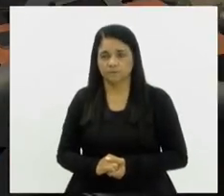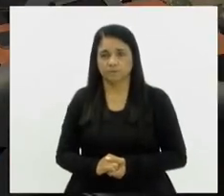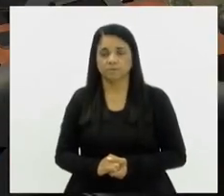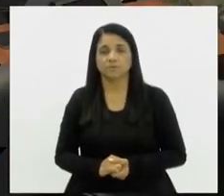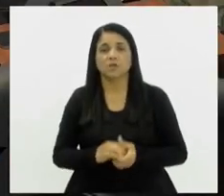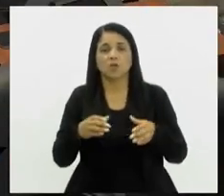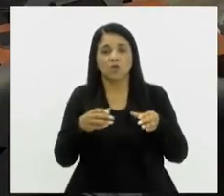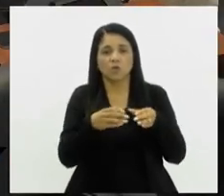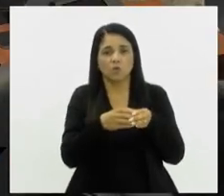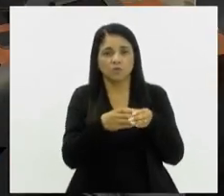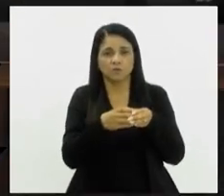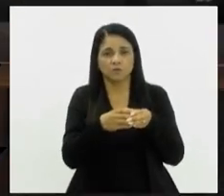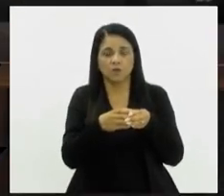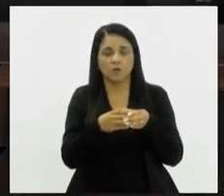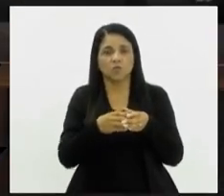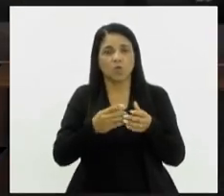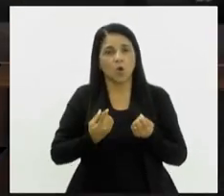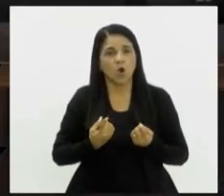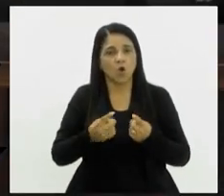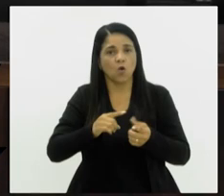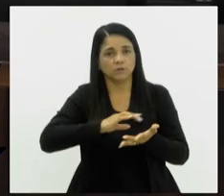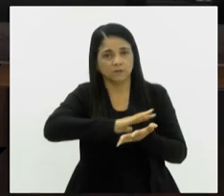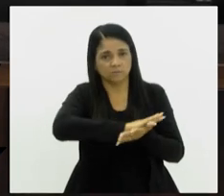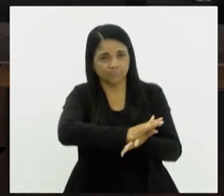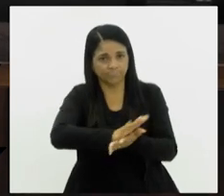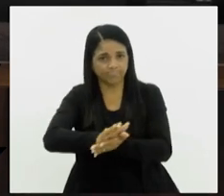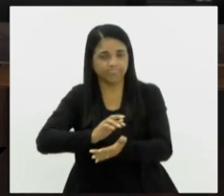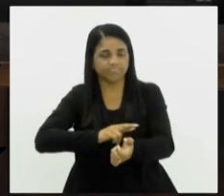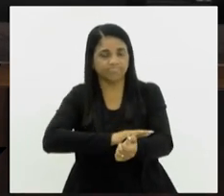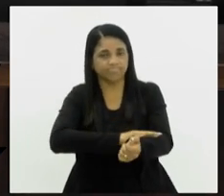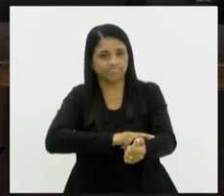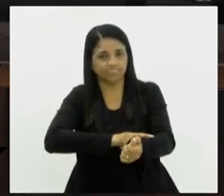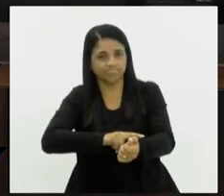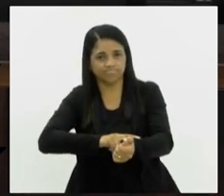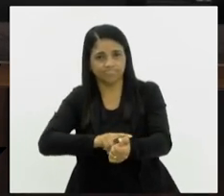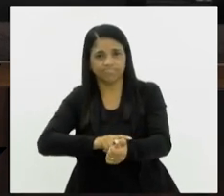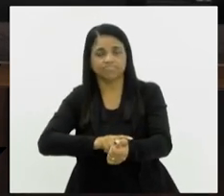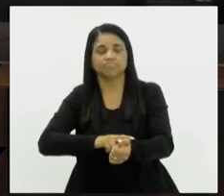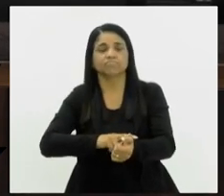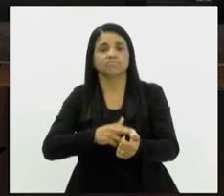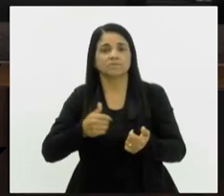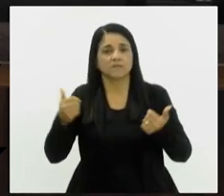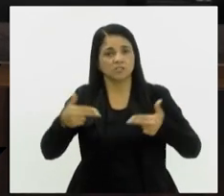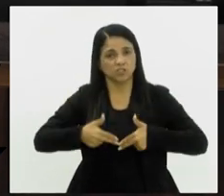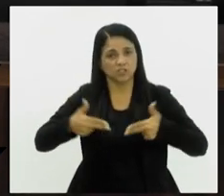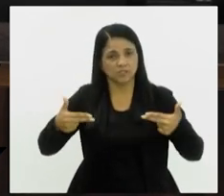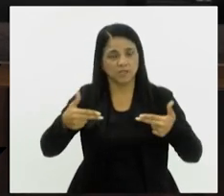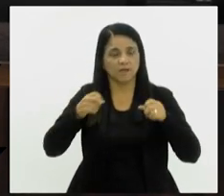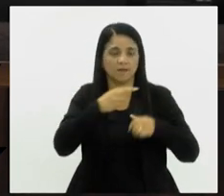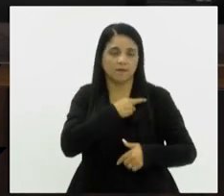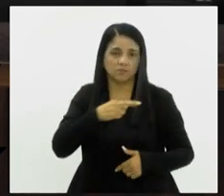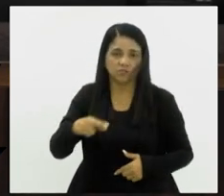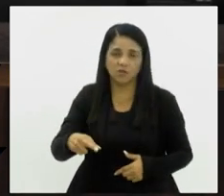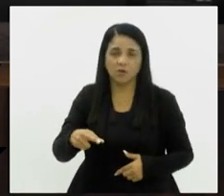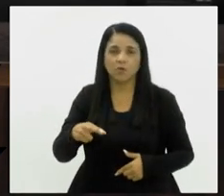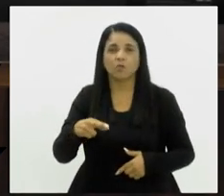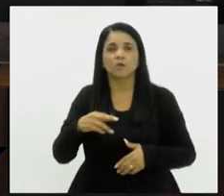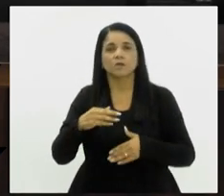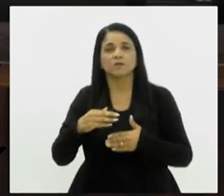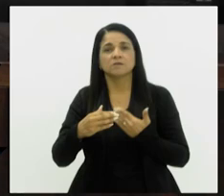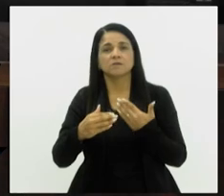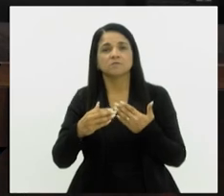Pela Comissão de Combate às Discriminações, com Preconceito de Raça, Cor, Etnia, Religião e